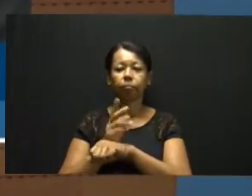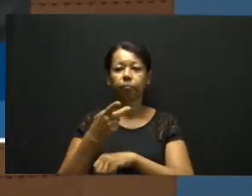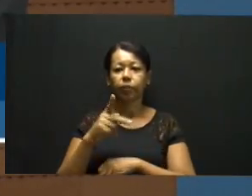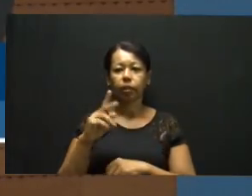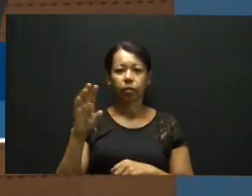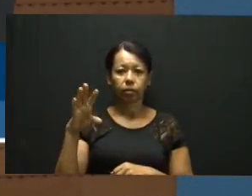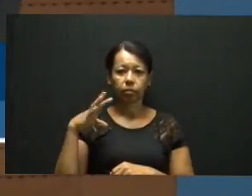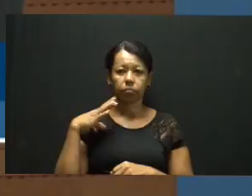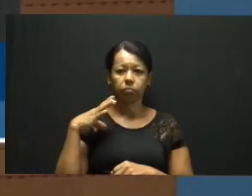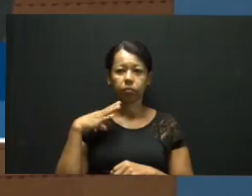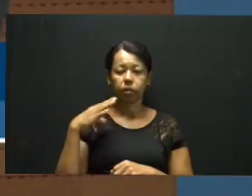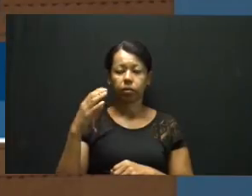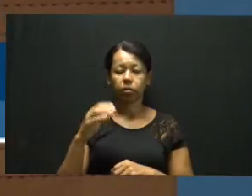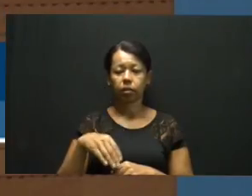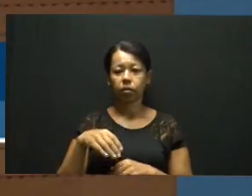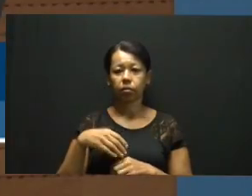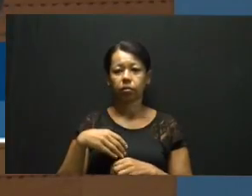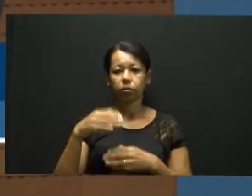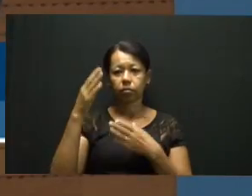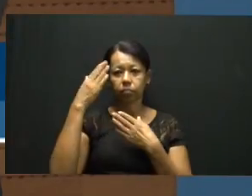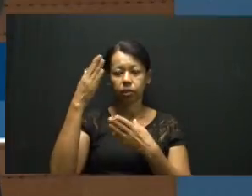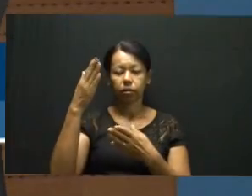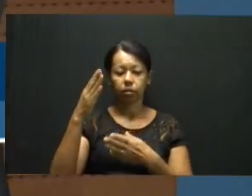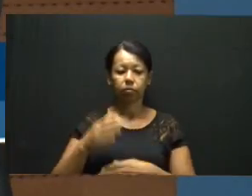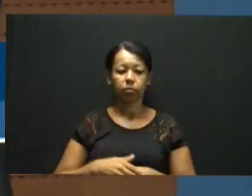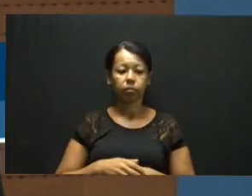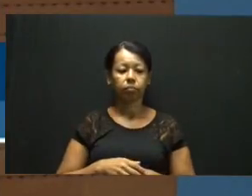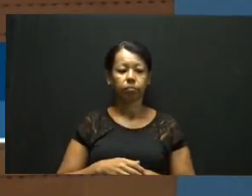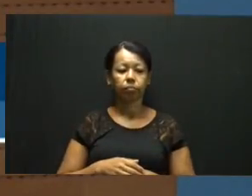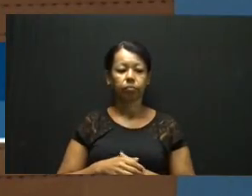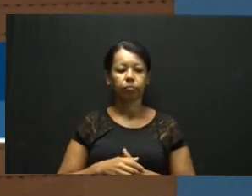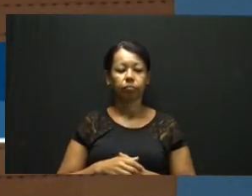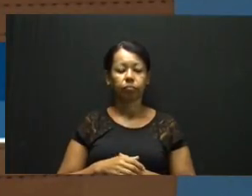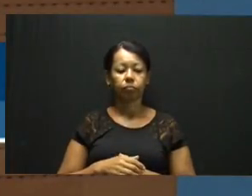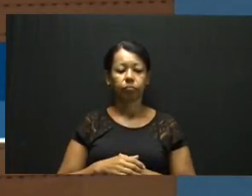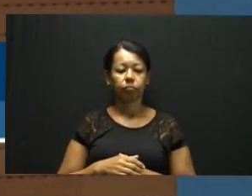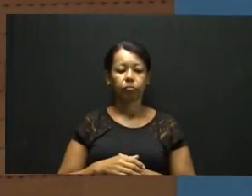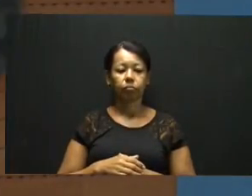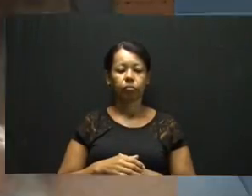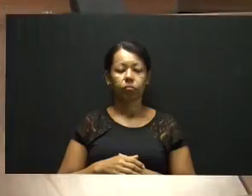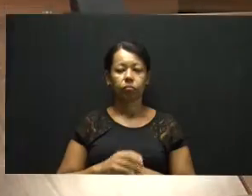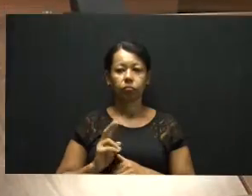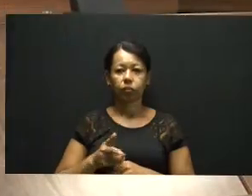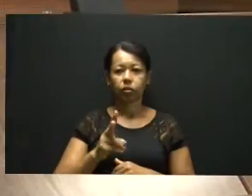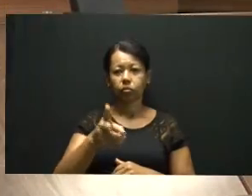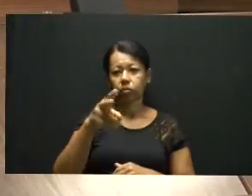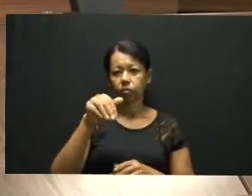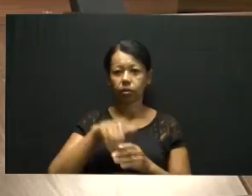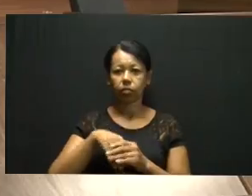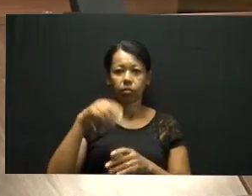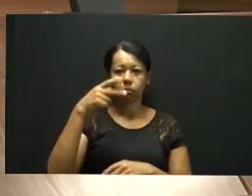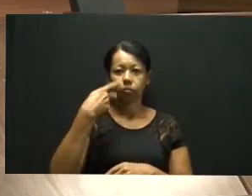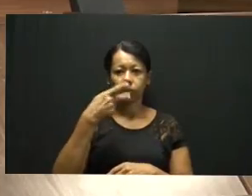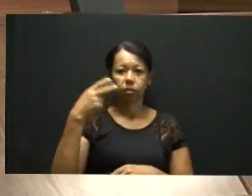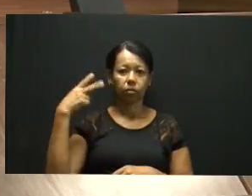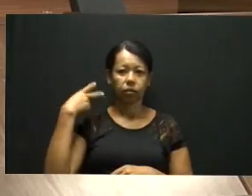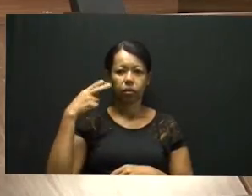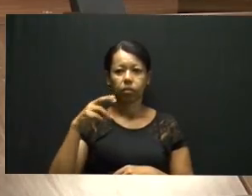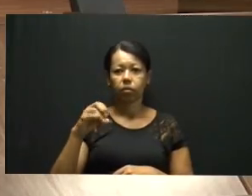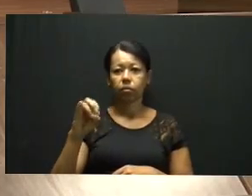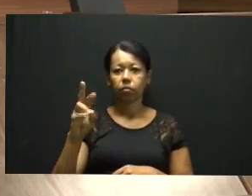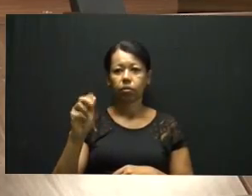nossa cidade. O Vale Verde agradece. Muito obrigado, senhor presidente. Obrigado. Continue a votação. Com a palavra, vereador Ivan